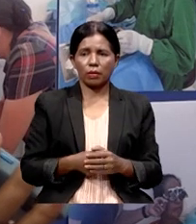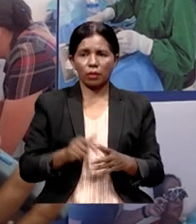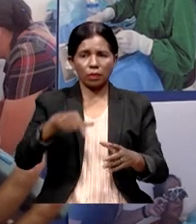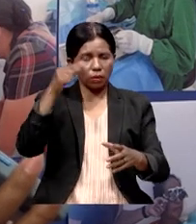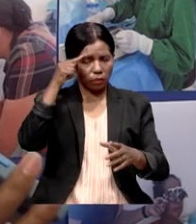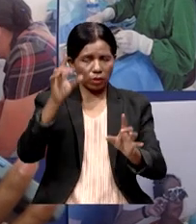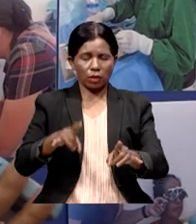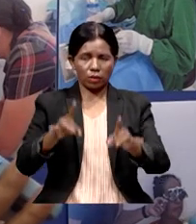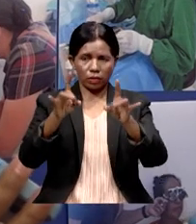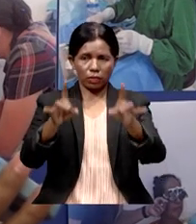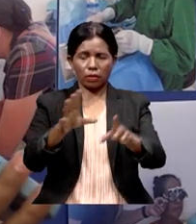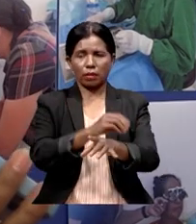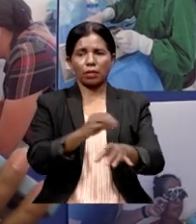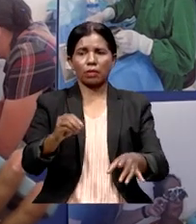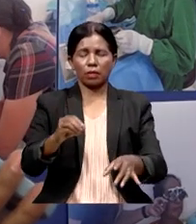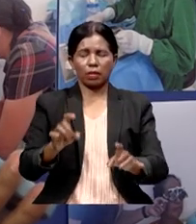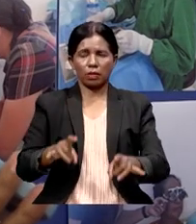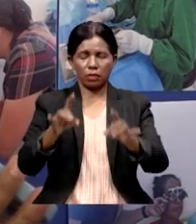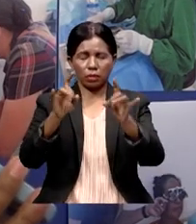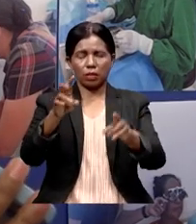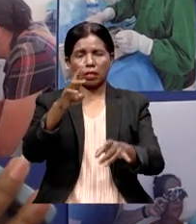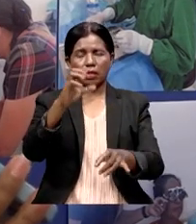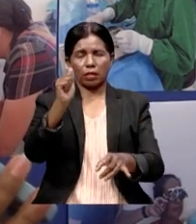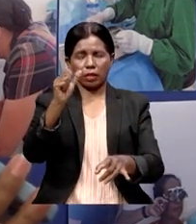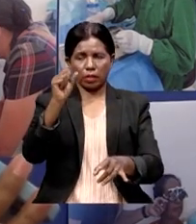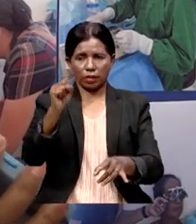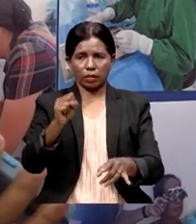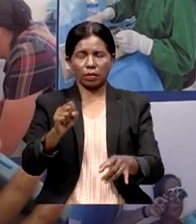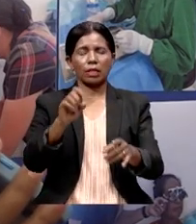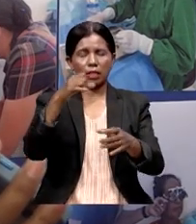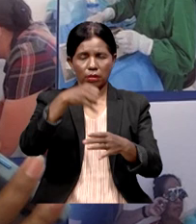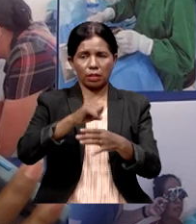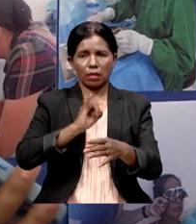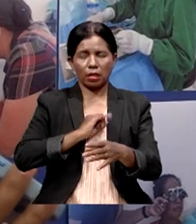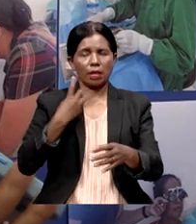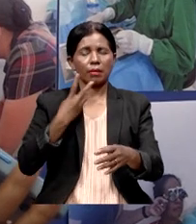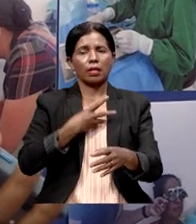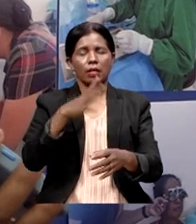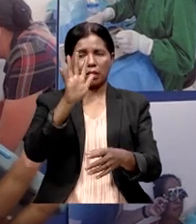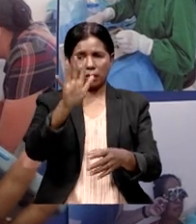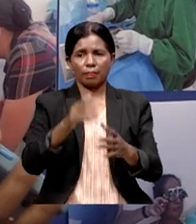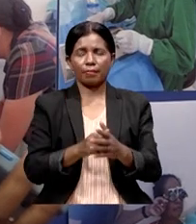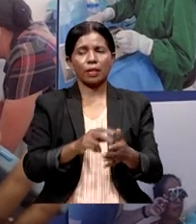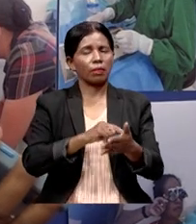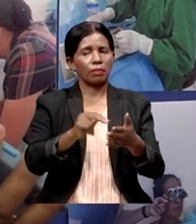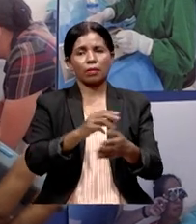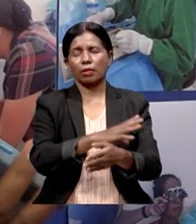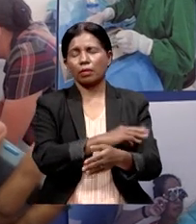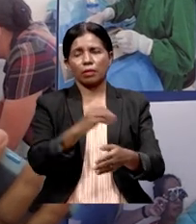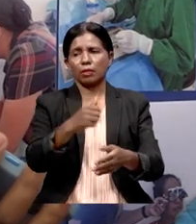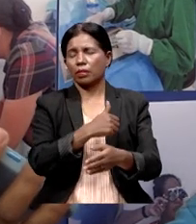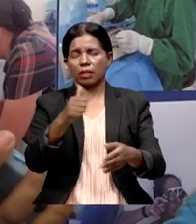governo Australia, Lucy Rats, Royal Australian College of Surgeons, incluindo Idemus Hau, agora eu estou em Lima. Eu venho nomas Circelo, que não é